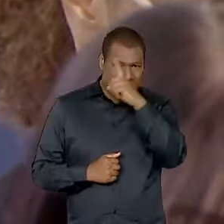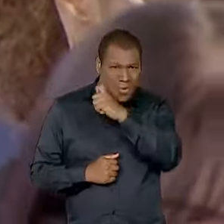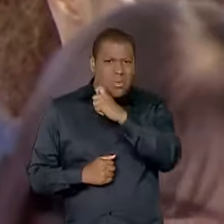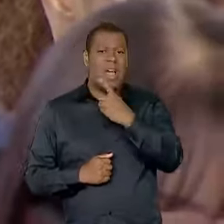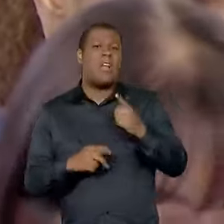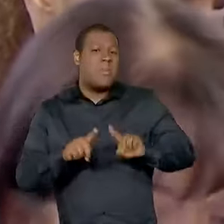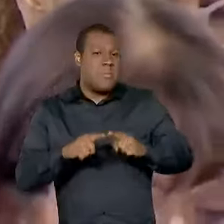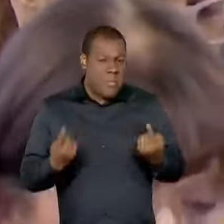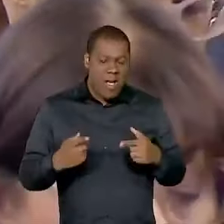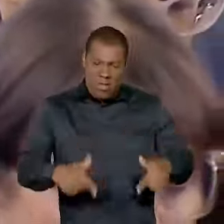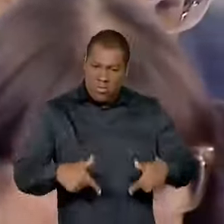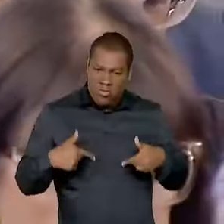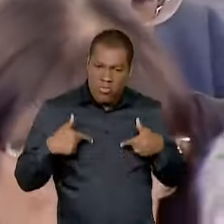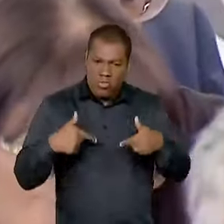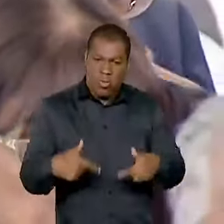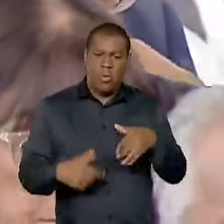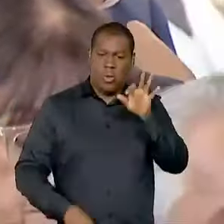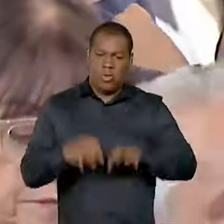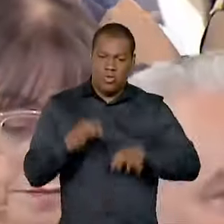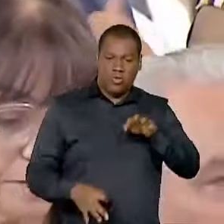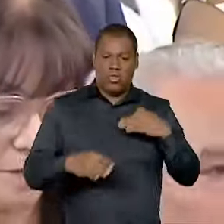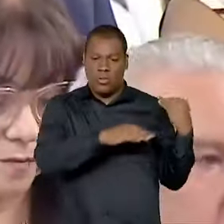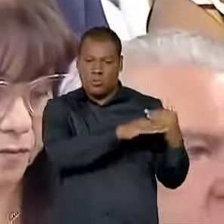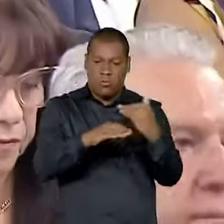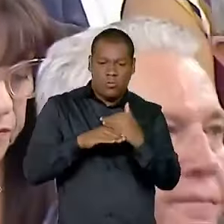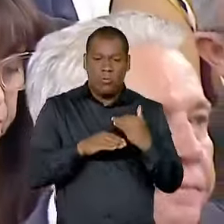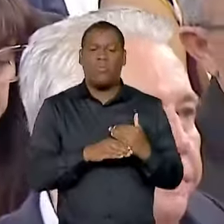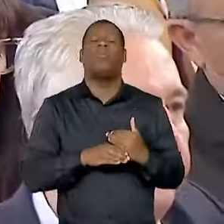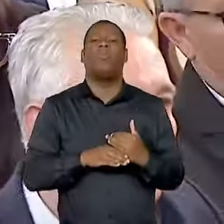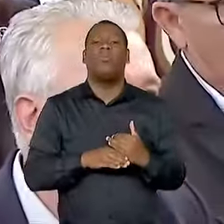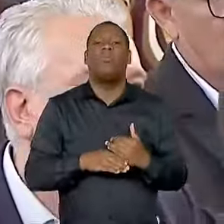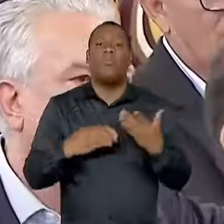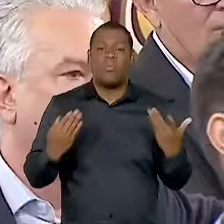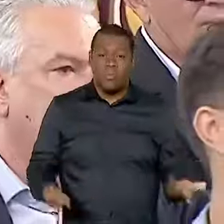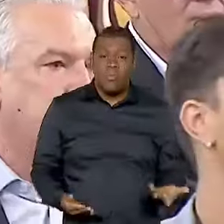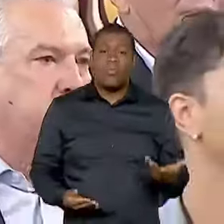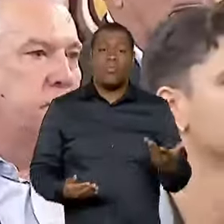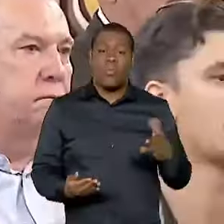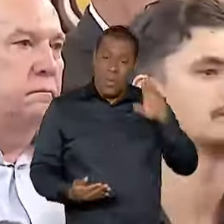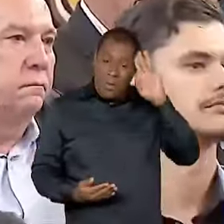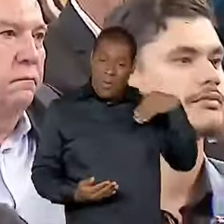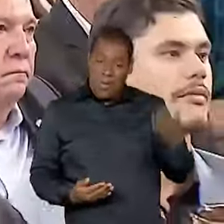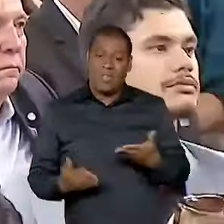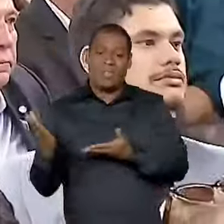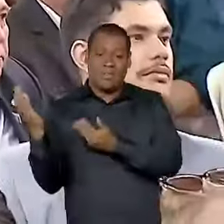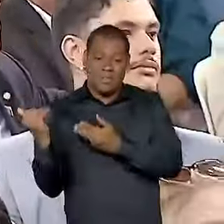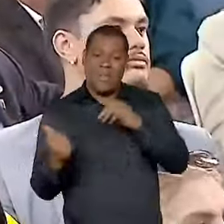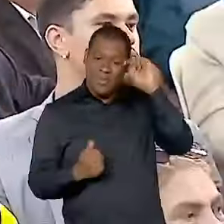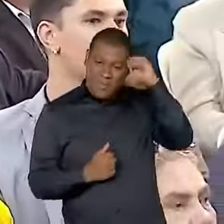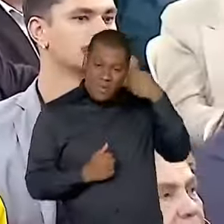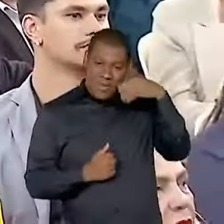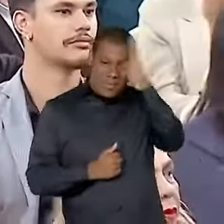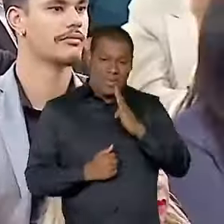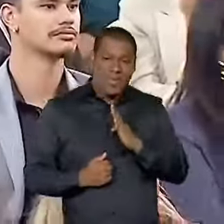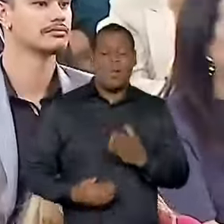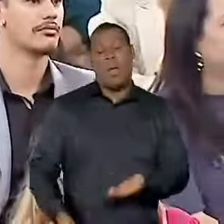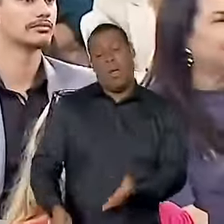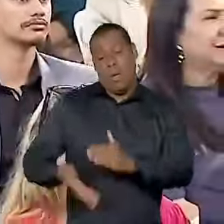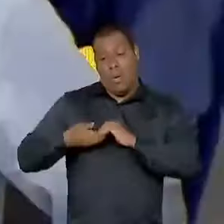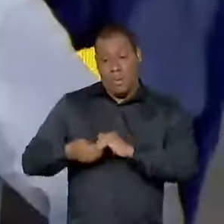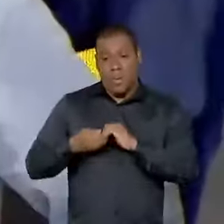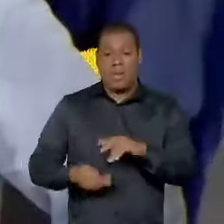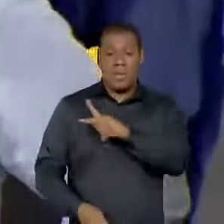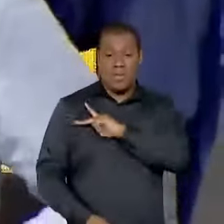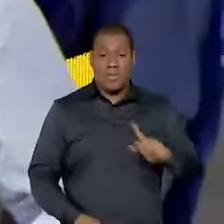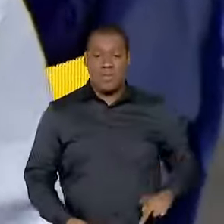mas seguimos lutando por justiça, por igualdade. E em nome desses jovens, eu saúdo aqui o presidente Luiz Inácio Lula